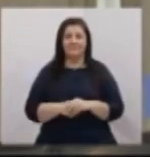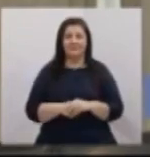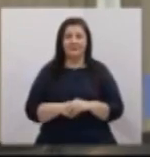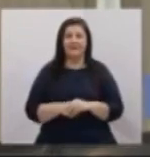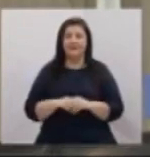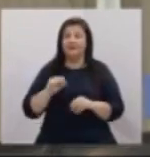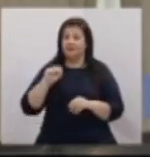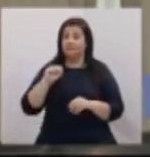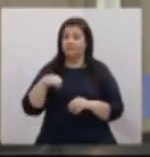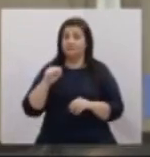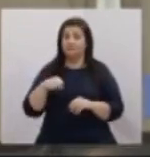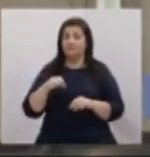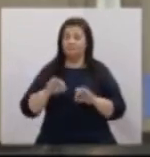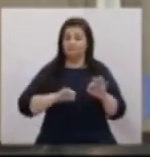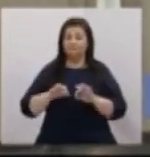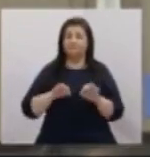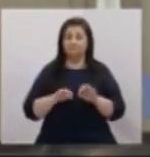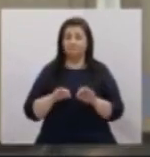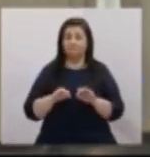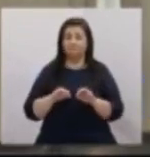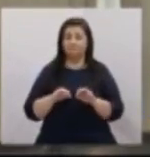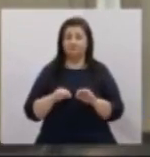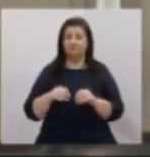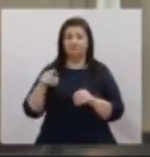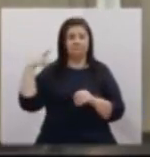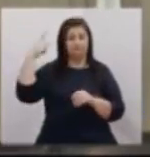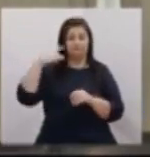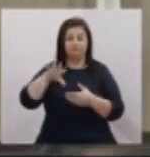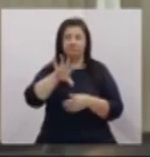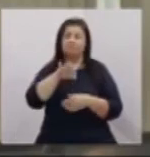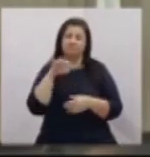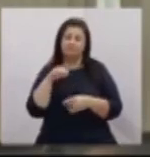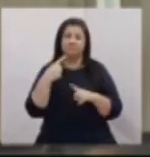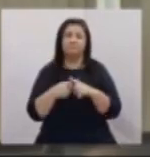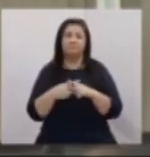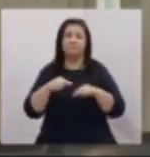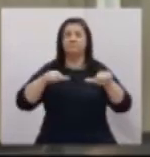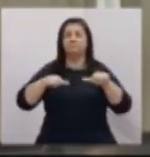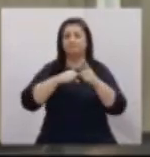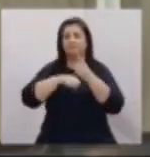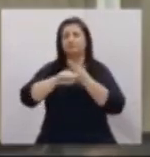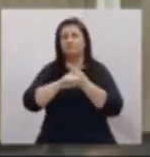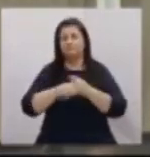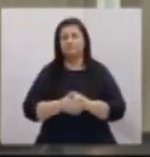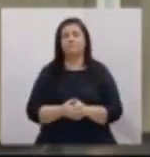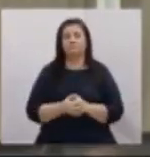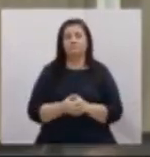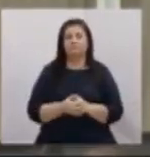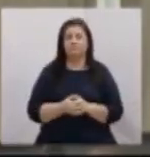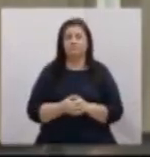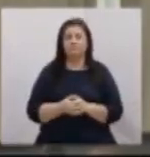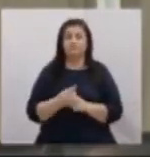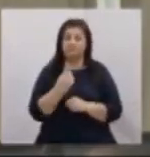principal, que tenho certeza que o vereador nos escolheu, é pelos nossos trabalhos sociais que temos nesses longos